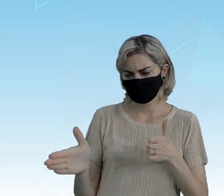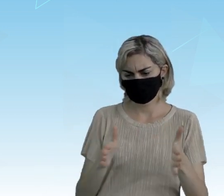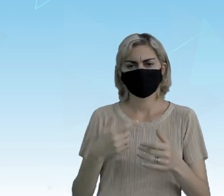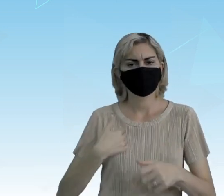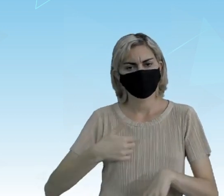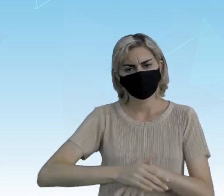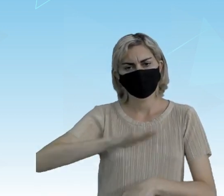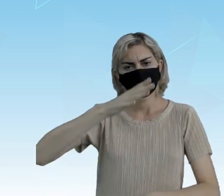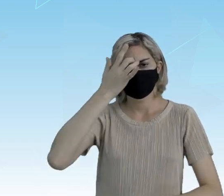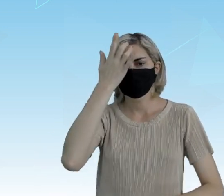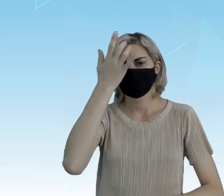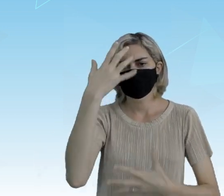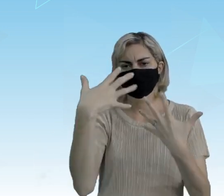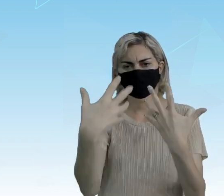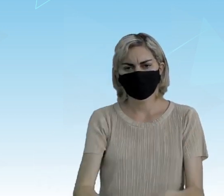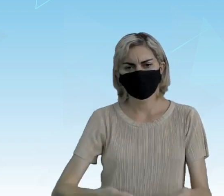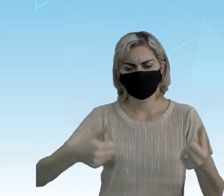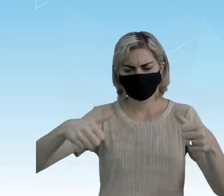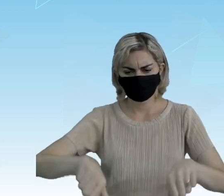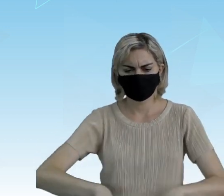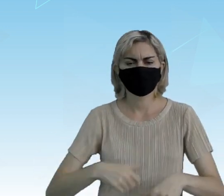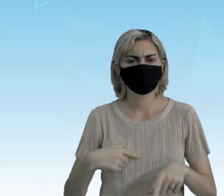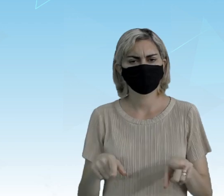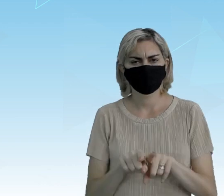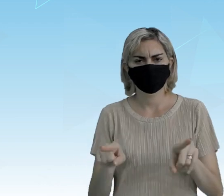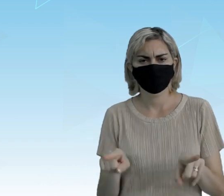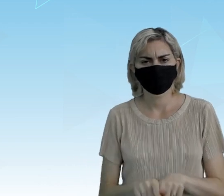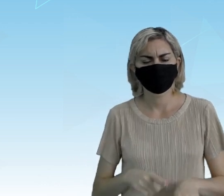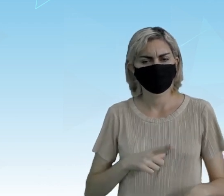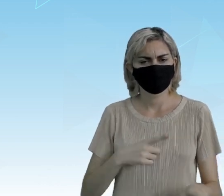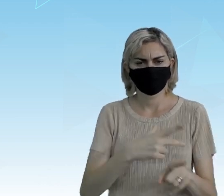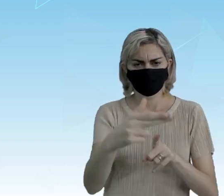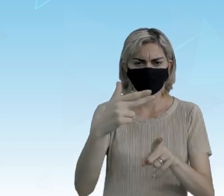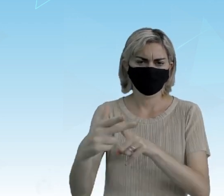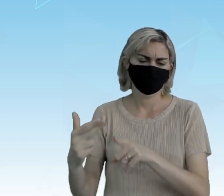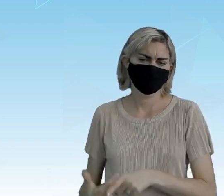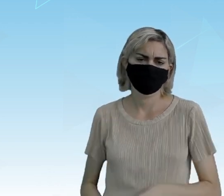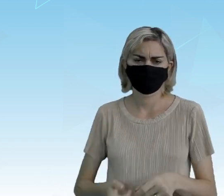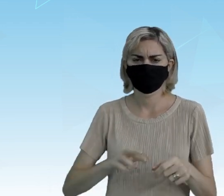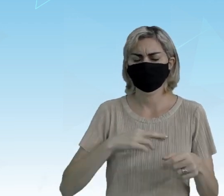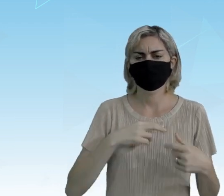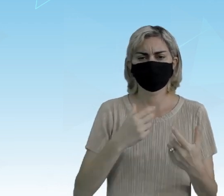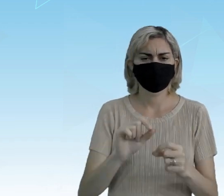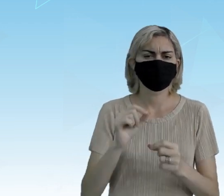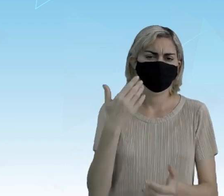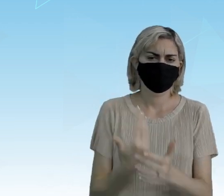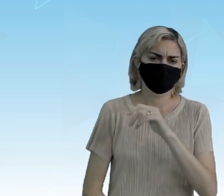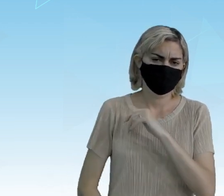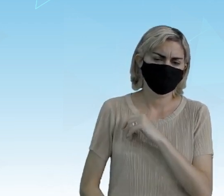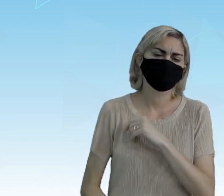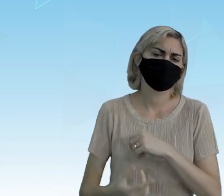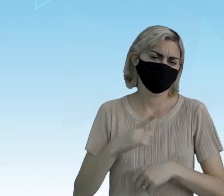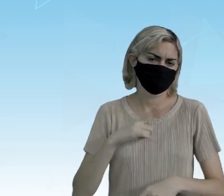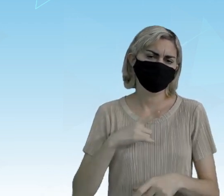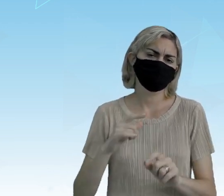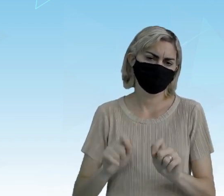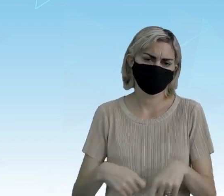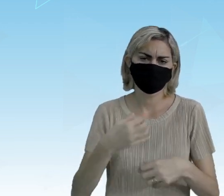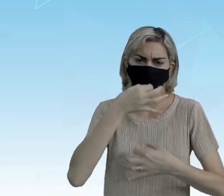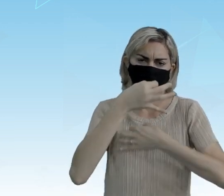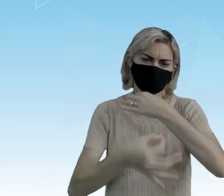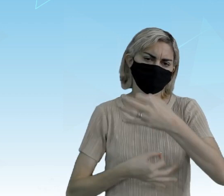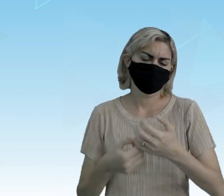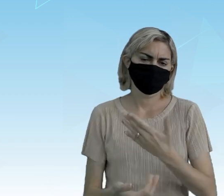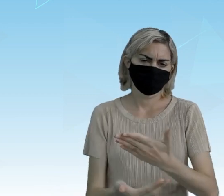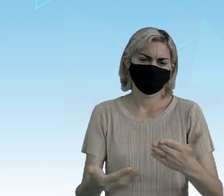fica mais fácil aceitar a derrota, né? E também, quando vencer, não de respeitar quem perdeu. Então, eu tinha que dar essa dica para